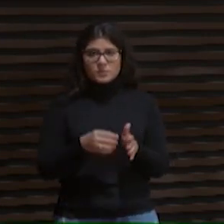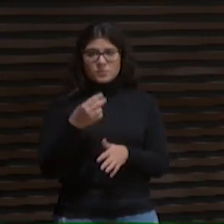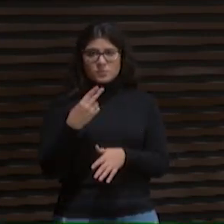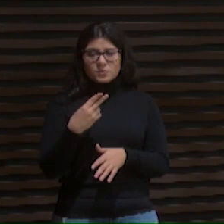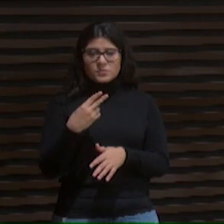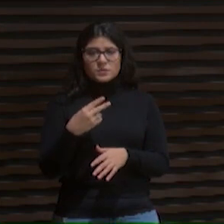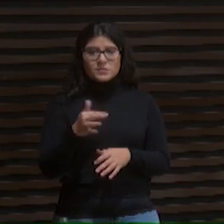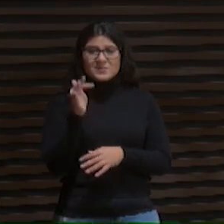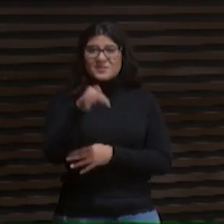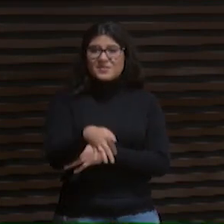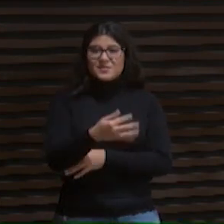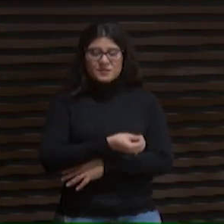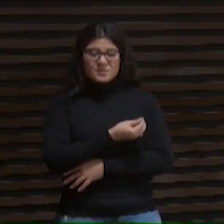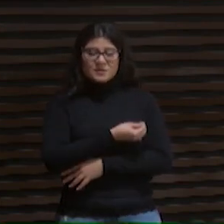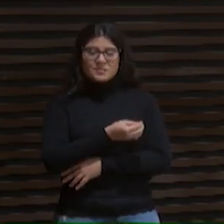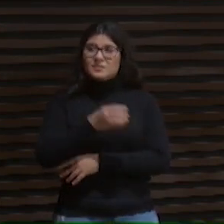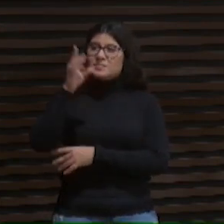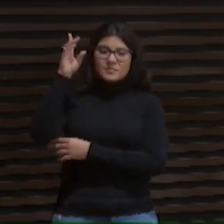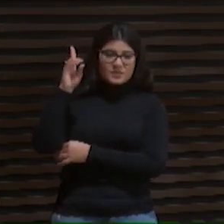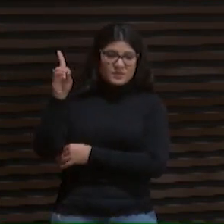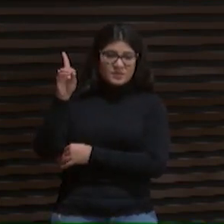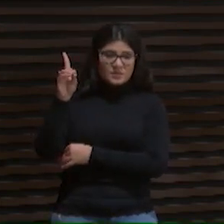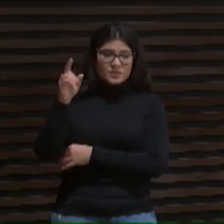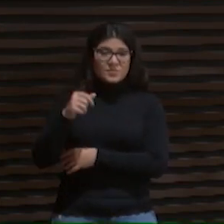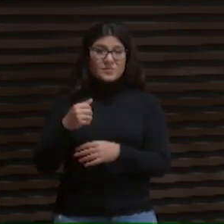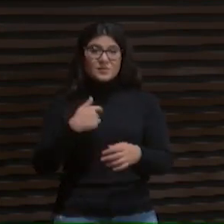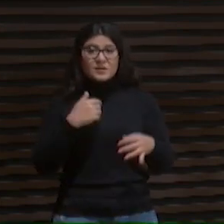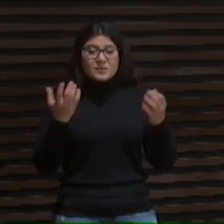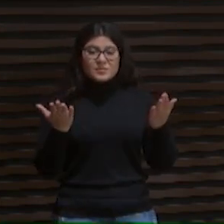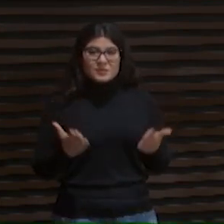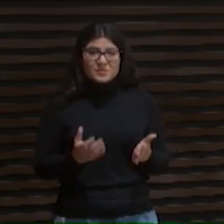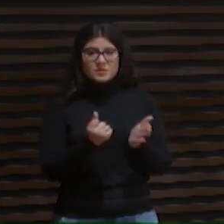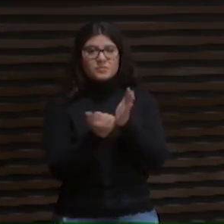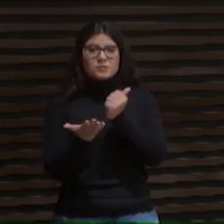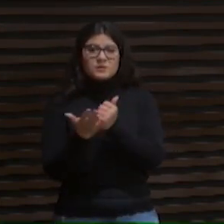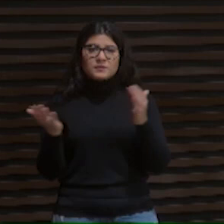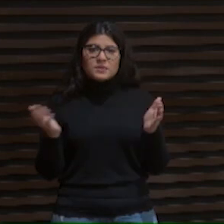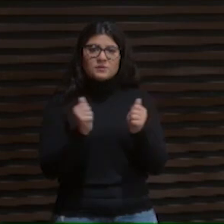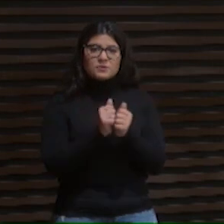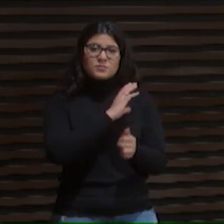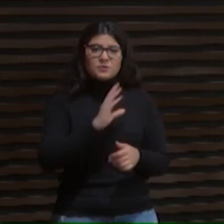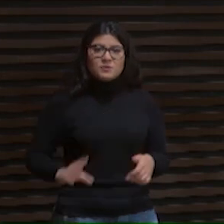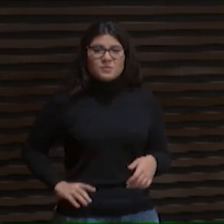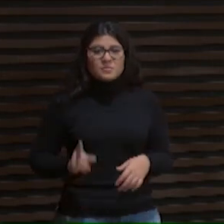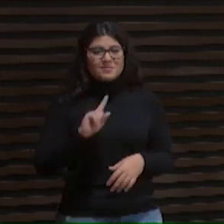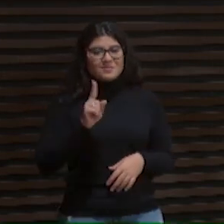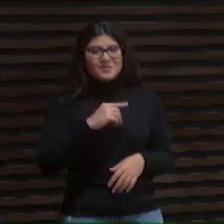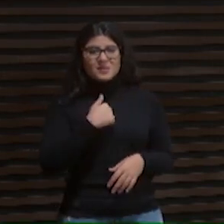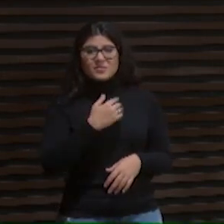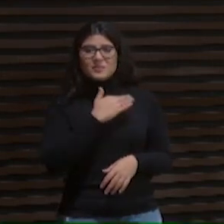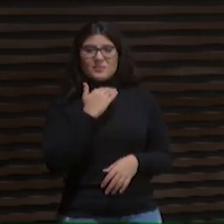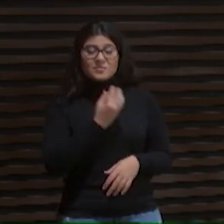de viver para Deus, estou crucificado com Cristo. Já não sou eu quem vive,